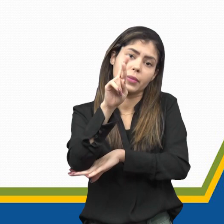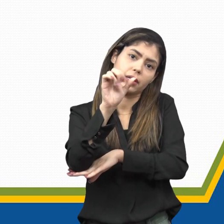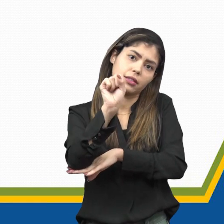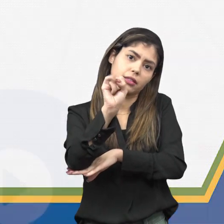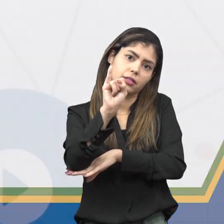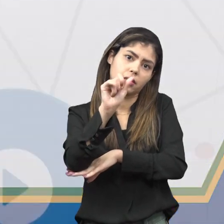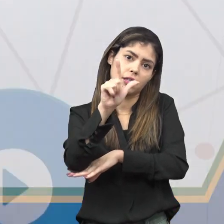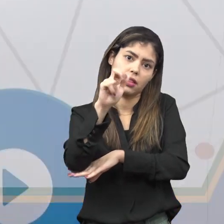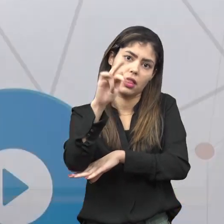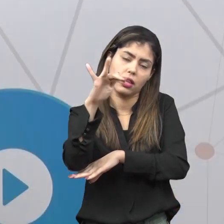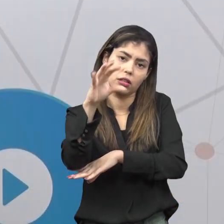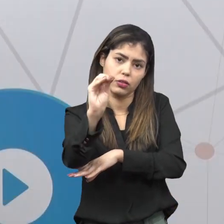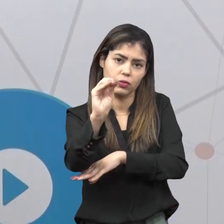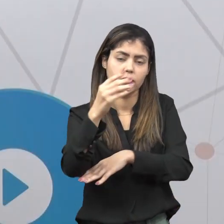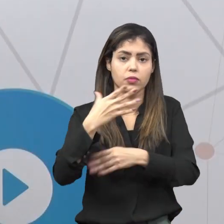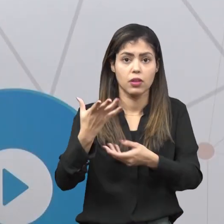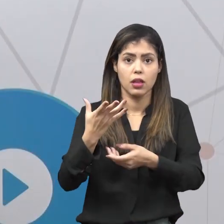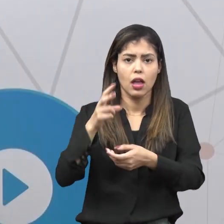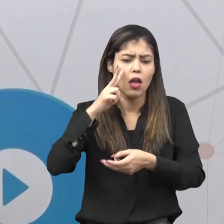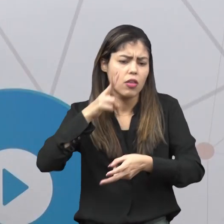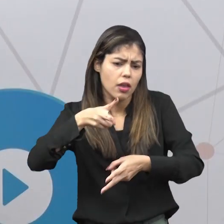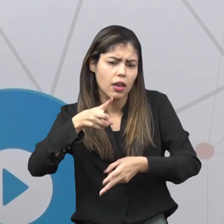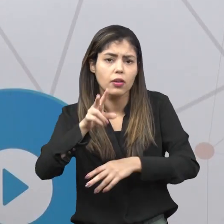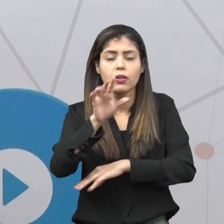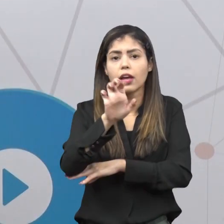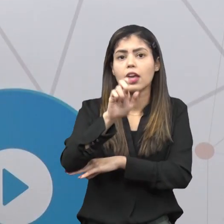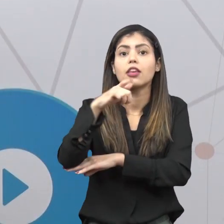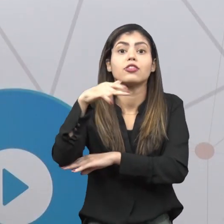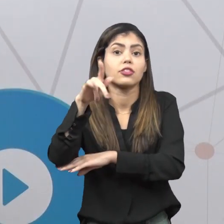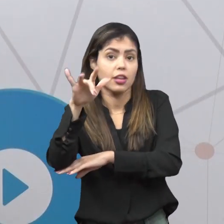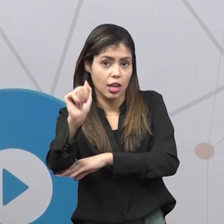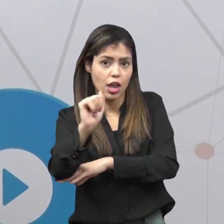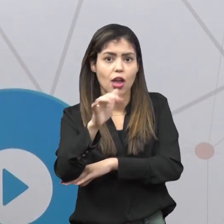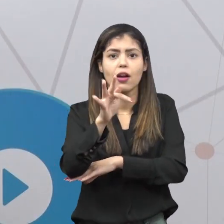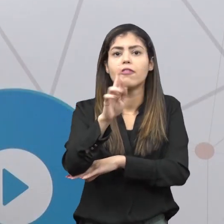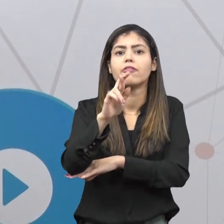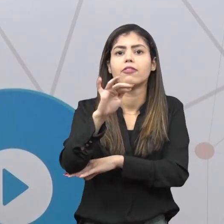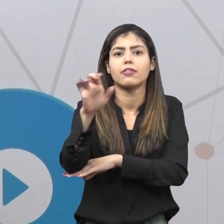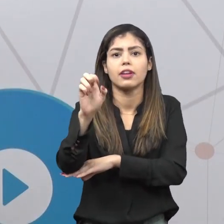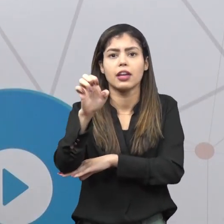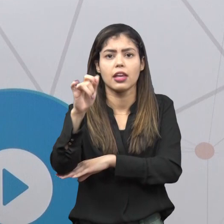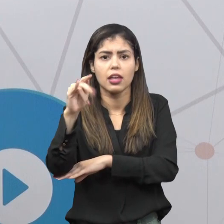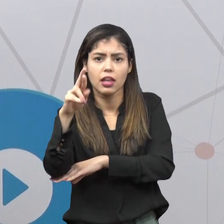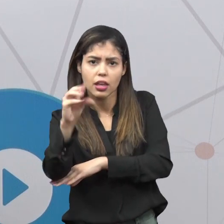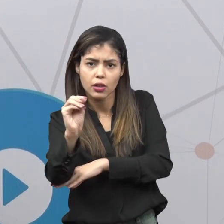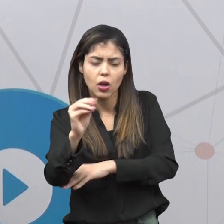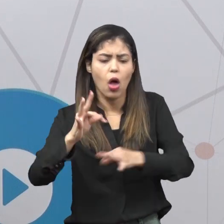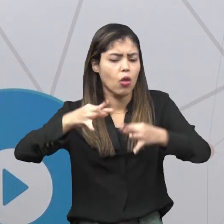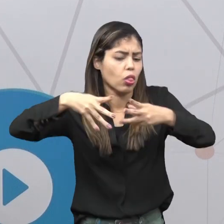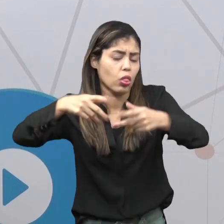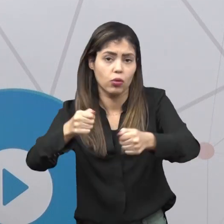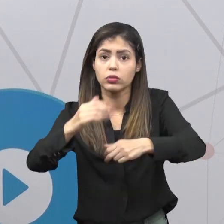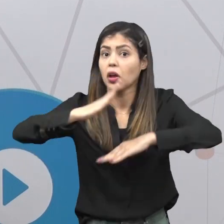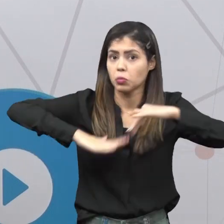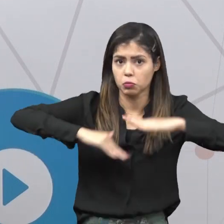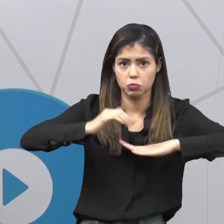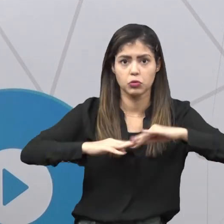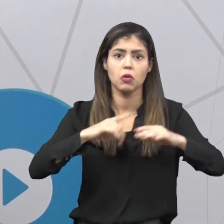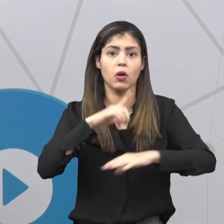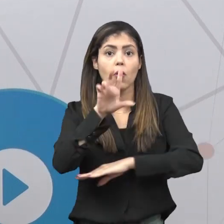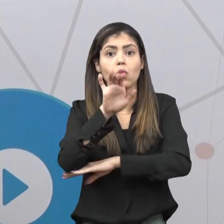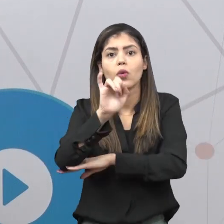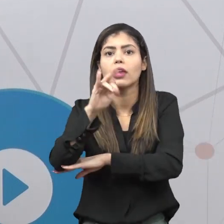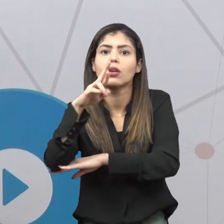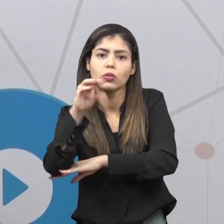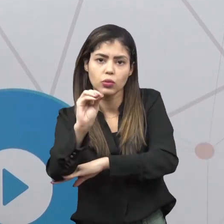ele remete à profissão. Só a gente pensar em engenheiro, né, ferreiro, todas essas profissões que o eiro